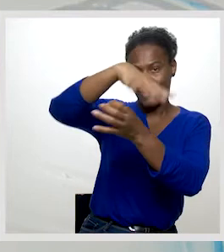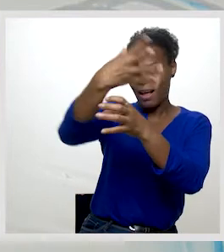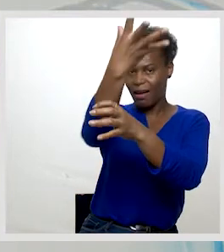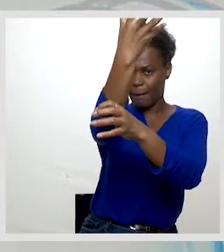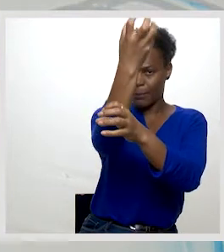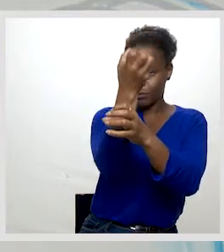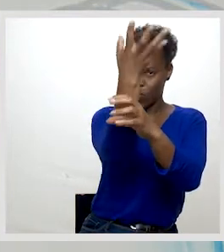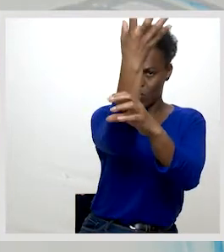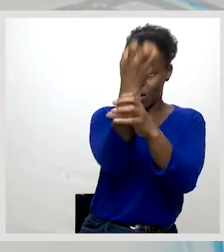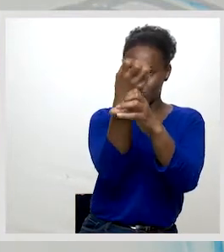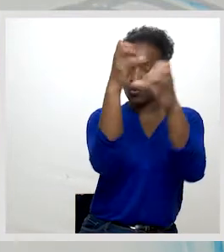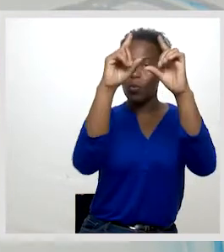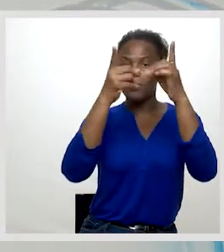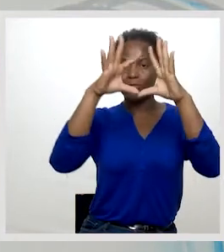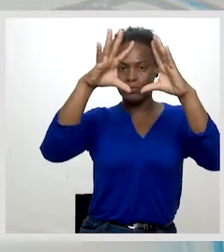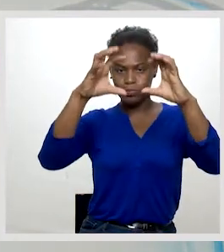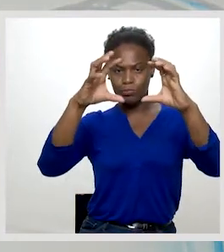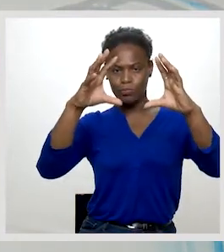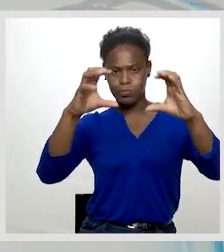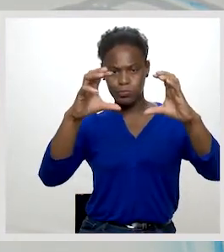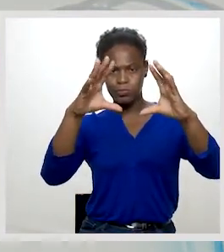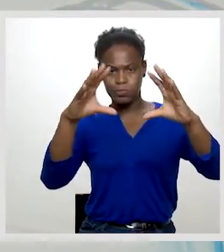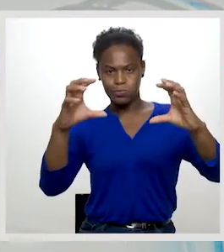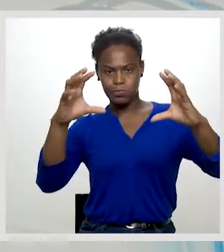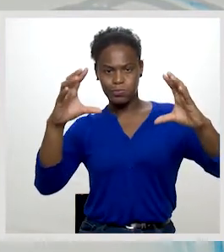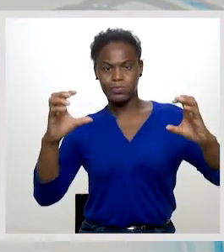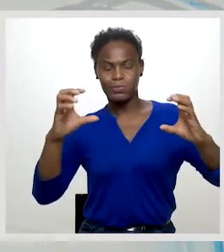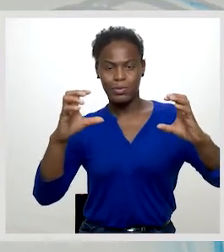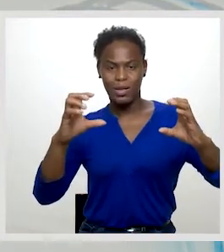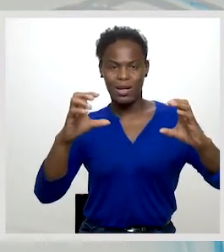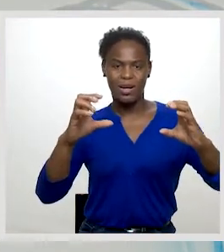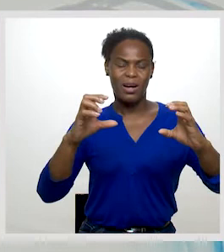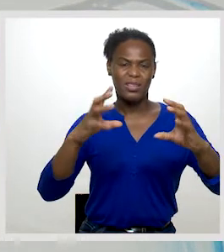atmosfera, onde condensaram-se. Ao condensarem-se,